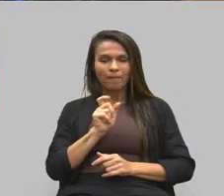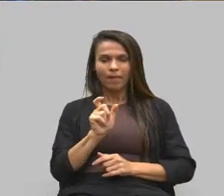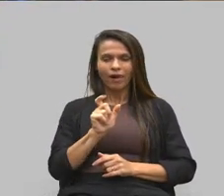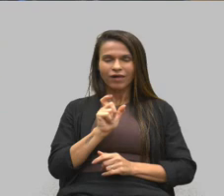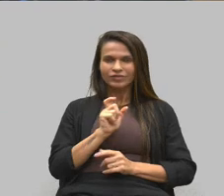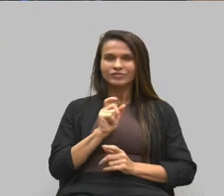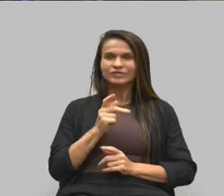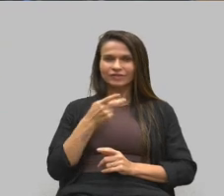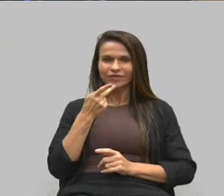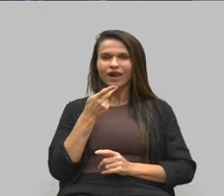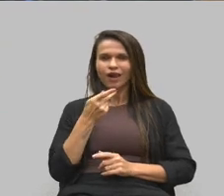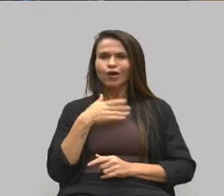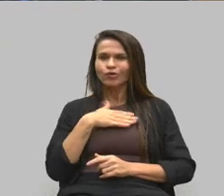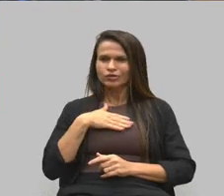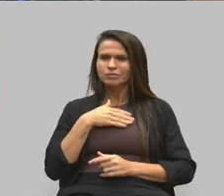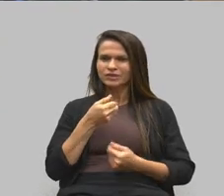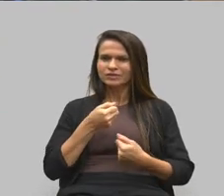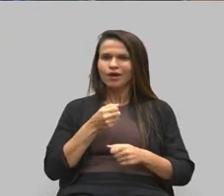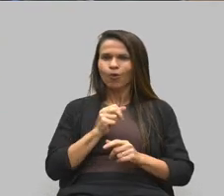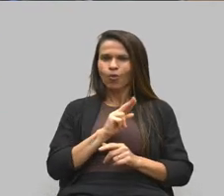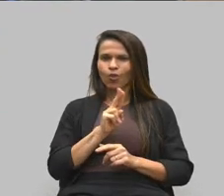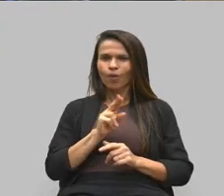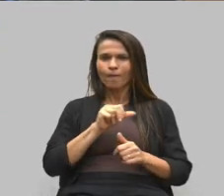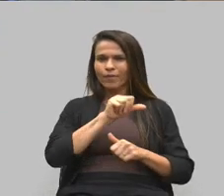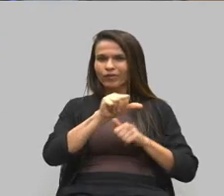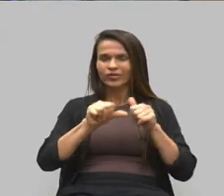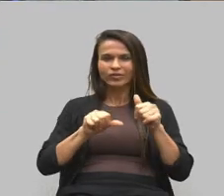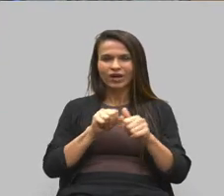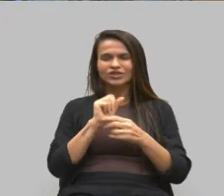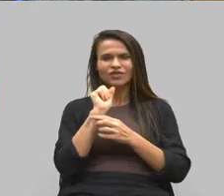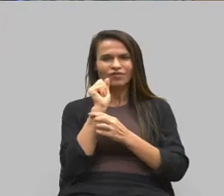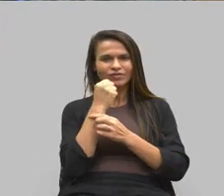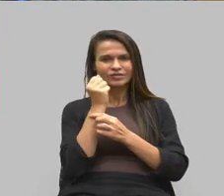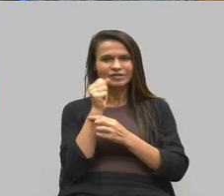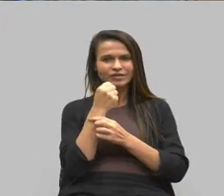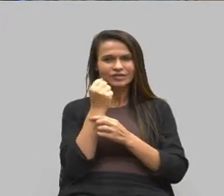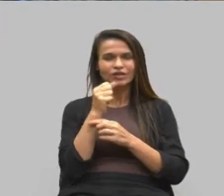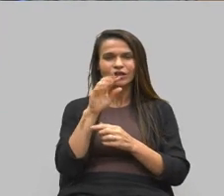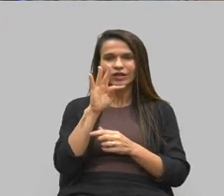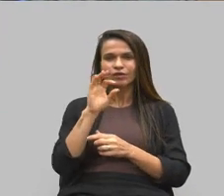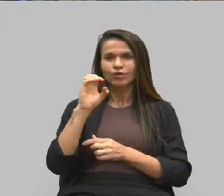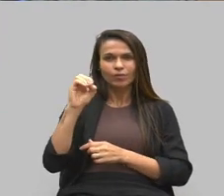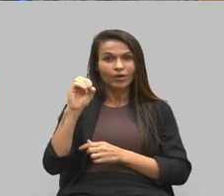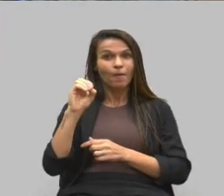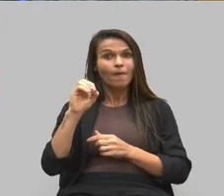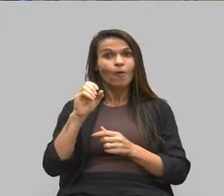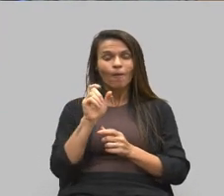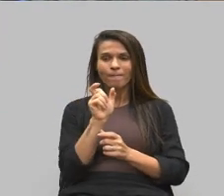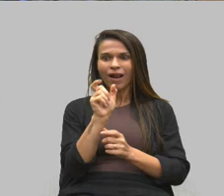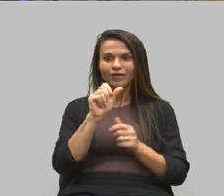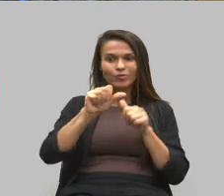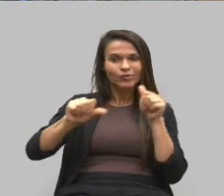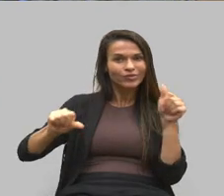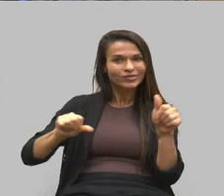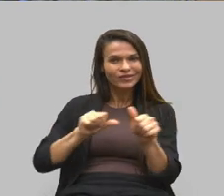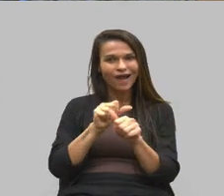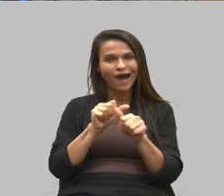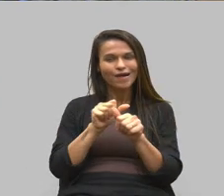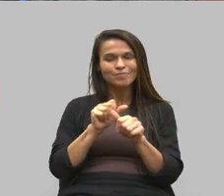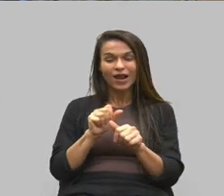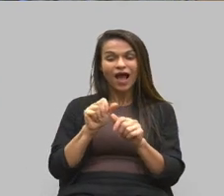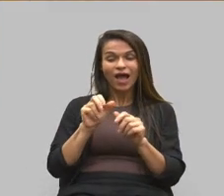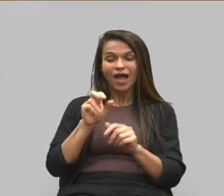vocês têm que mudar o nome agora de fisioterapeutas e terapeutas ocupacionais paraa Esperança você olha a